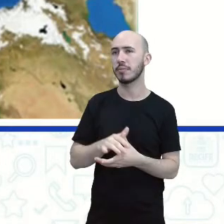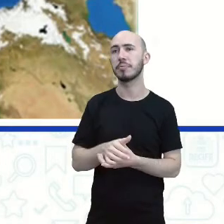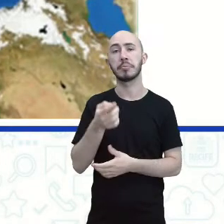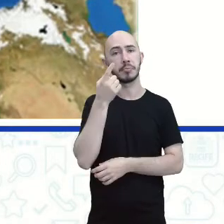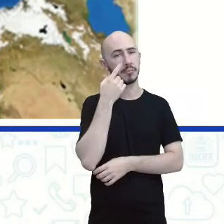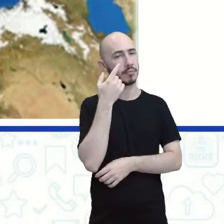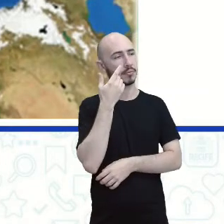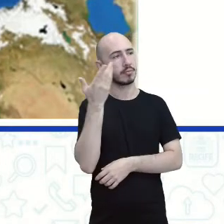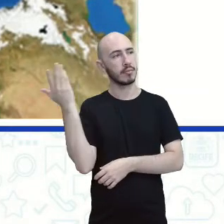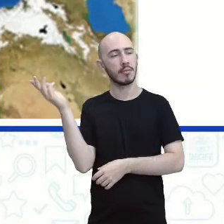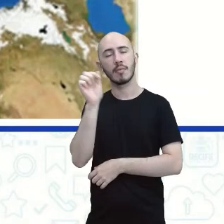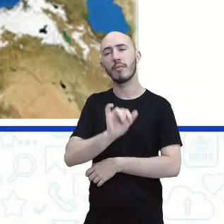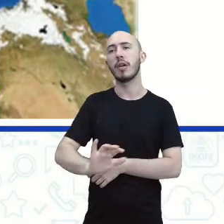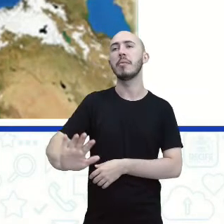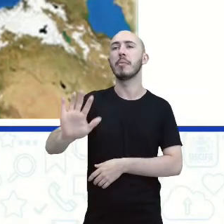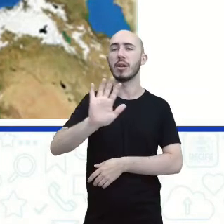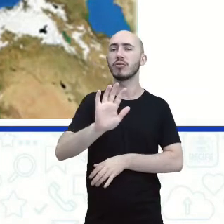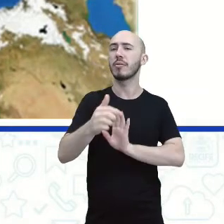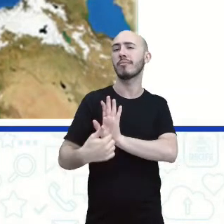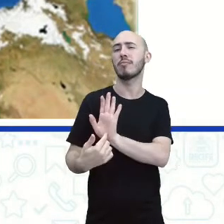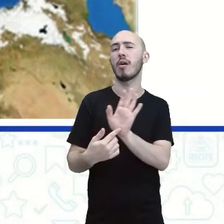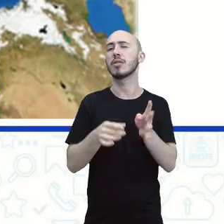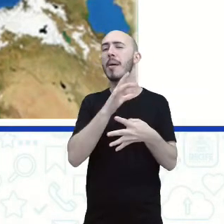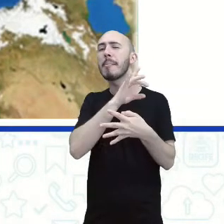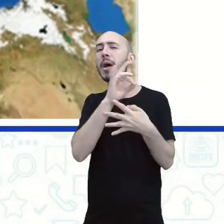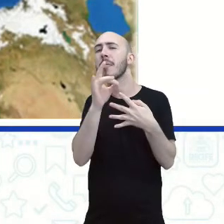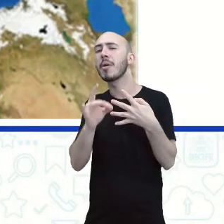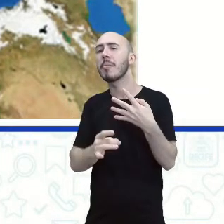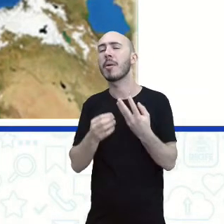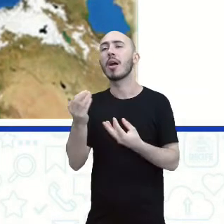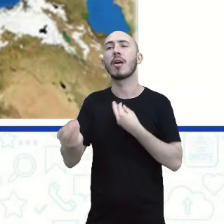ilustrativa, né? Toda aquela questão da dimensão